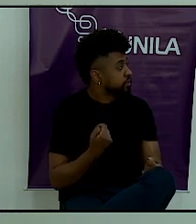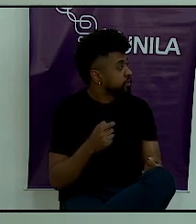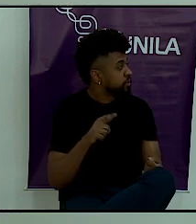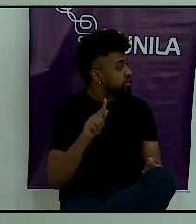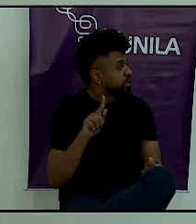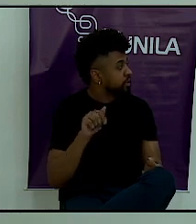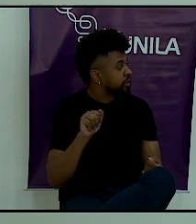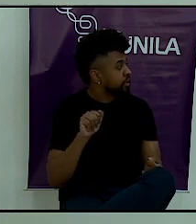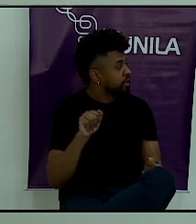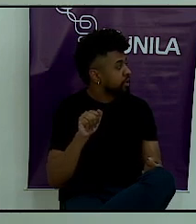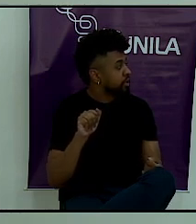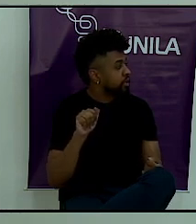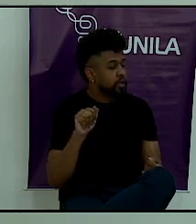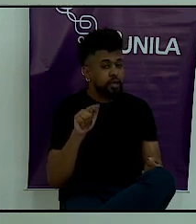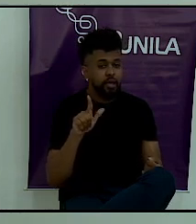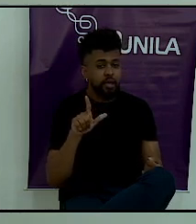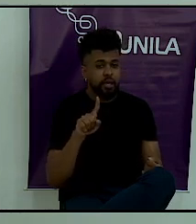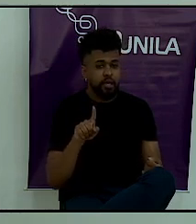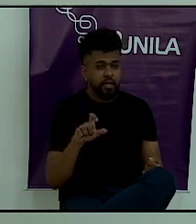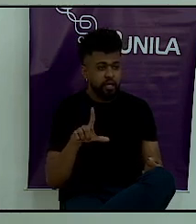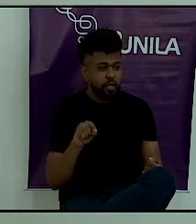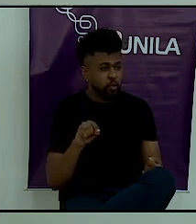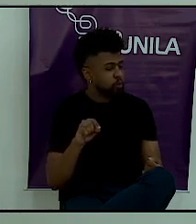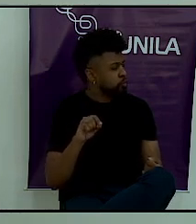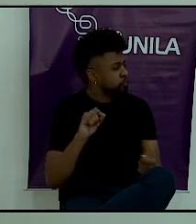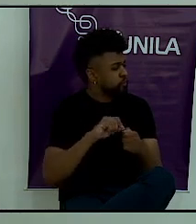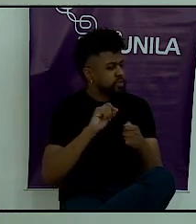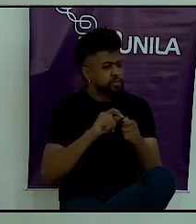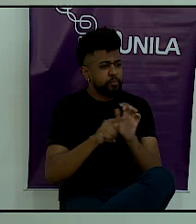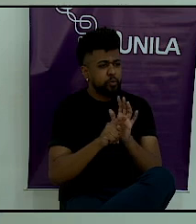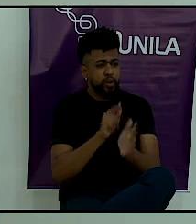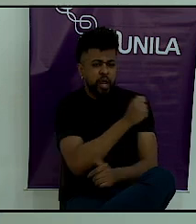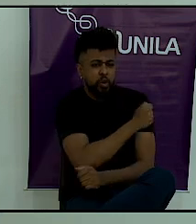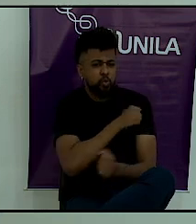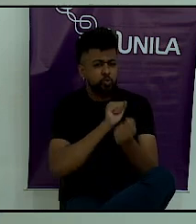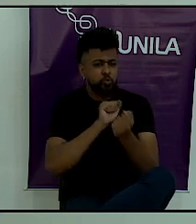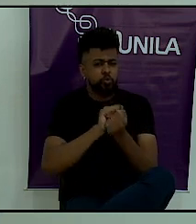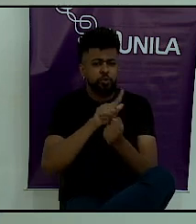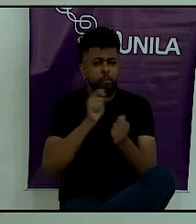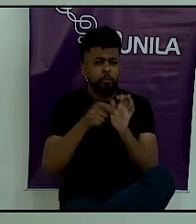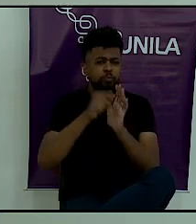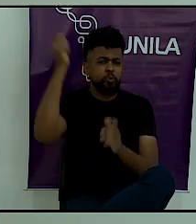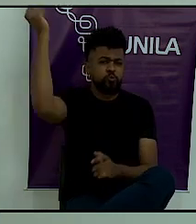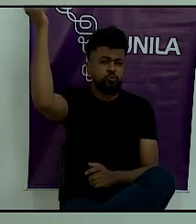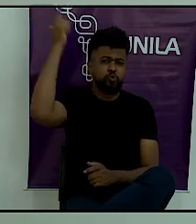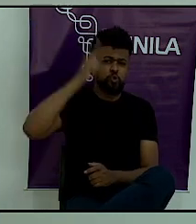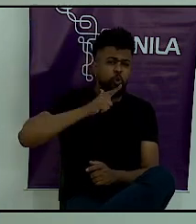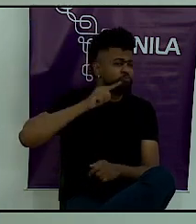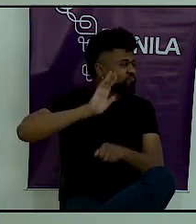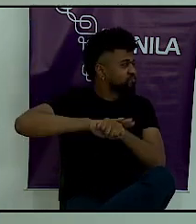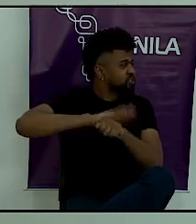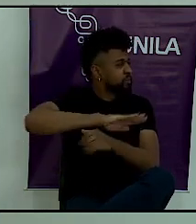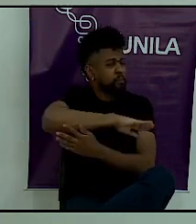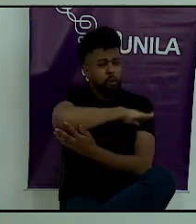gazebo para fazer externa com os alunos, né? Para não ter que ficar no sol o tempo inteiro,